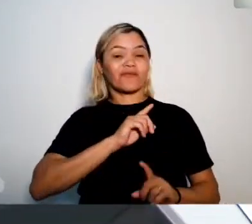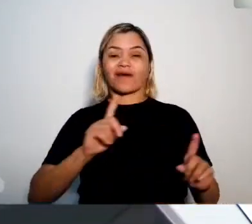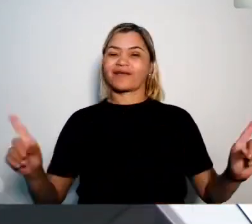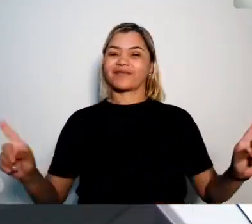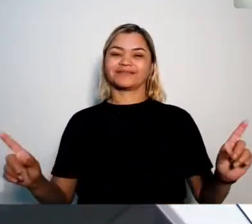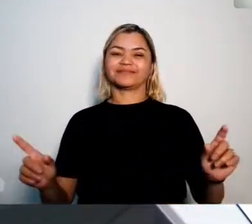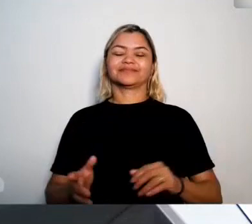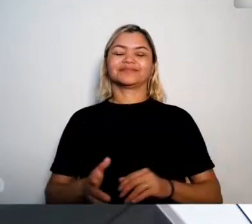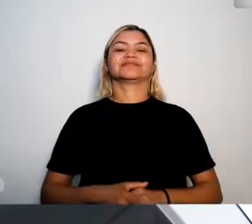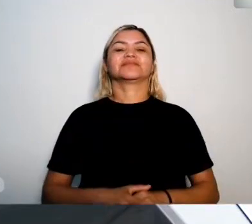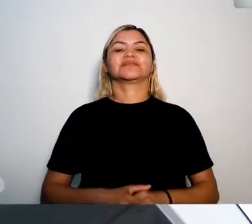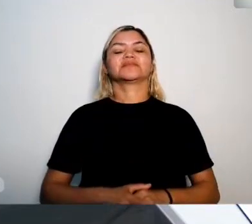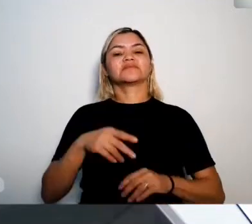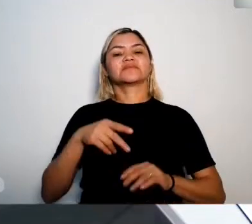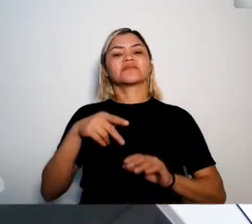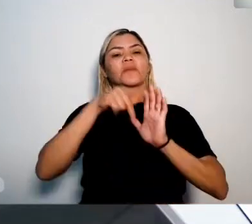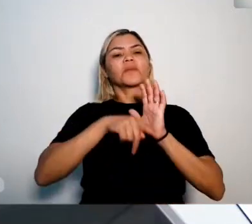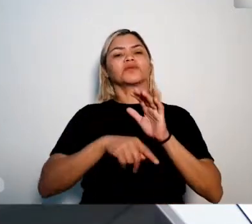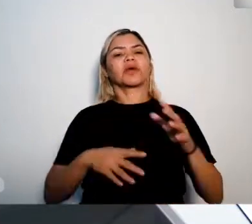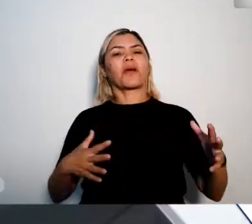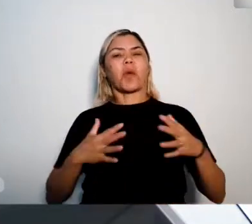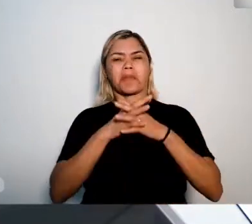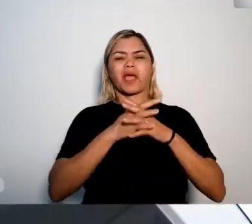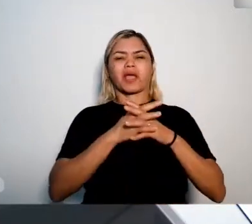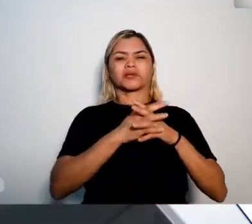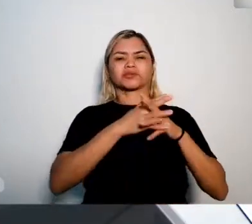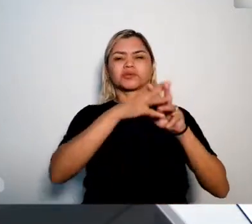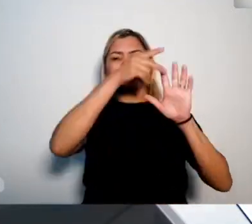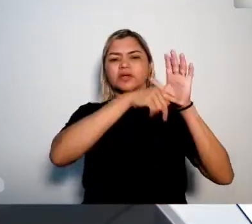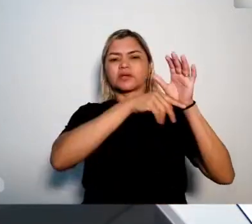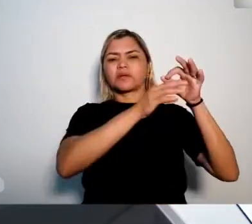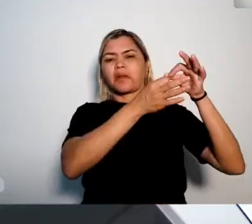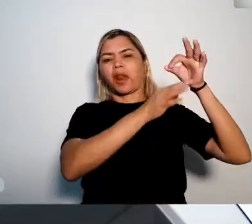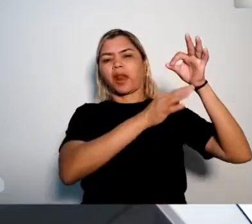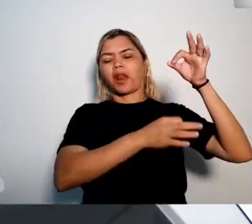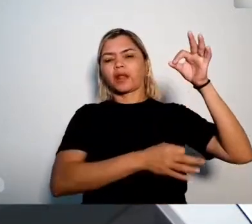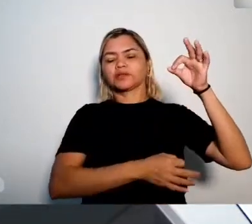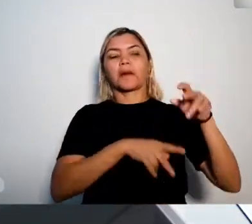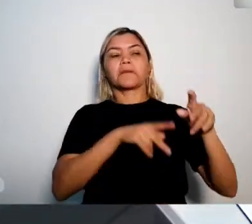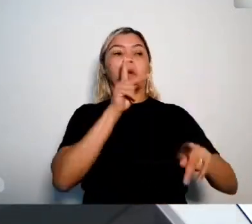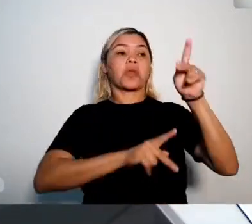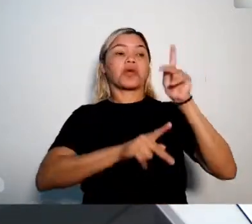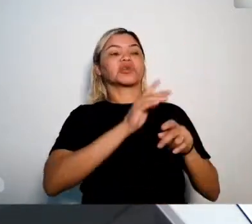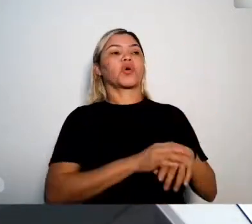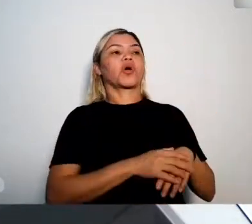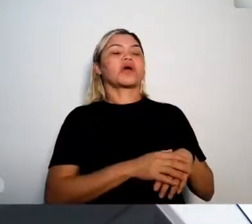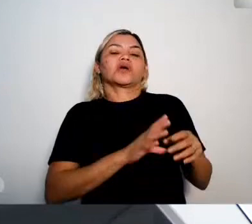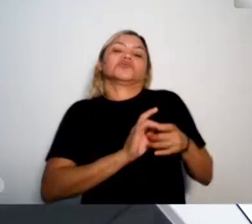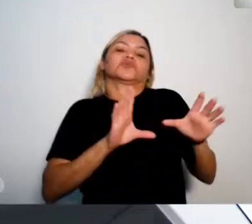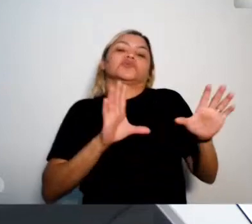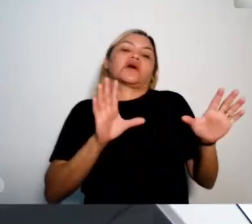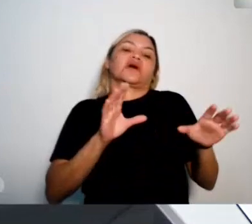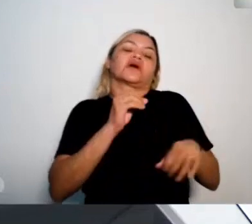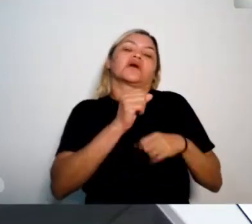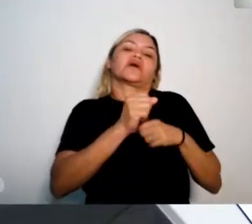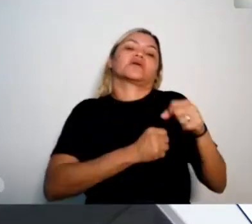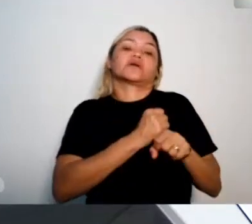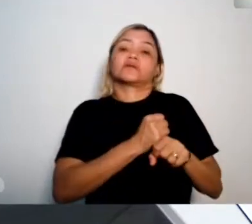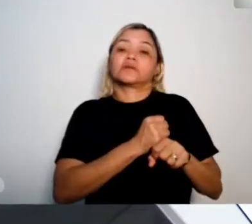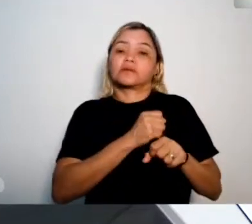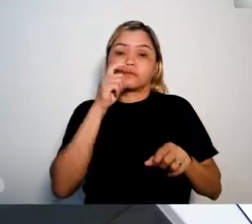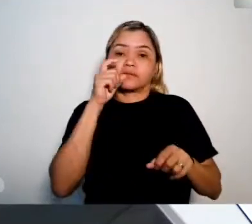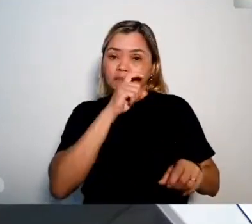muito complexo, não adianta tentar jogar a população, não ia soltar agora esse ano, mentira, é